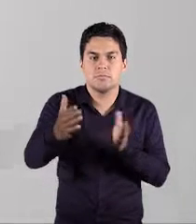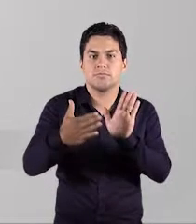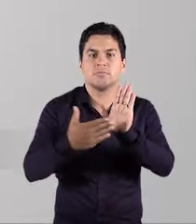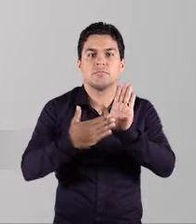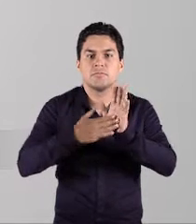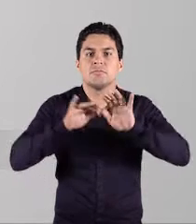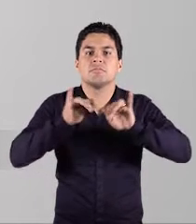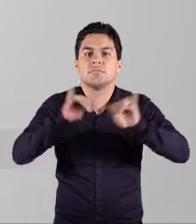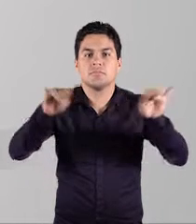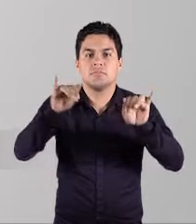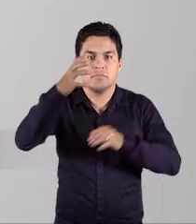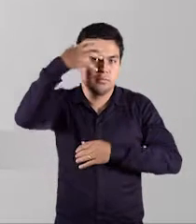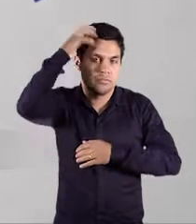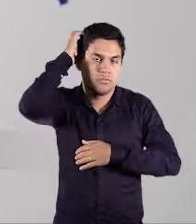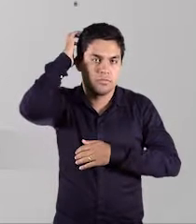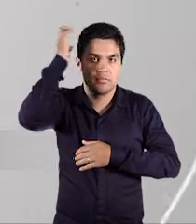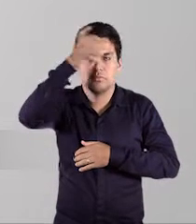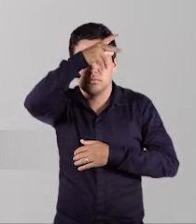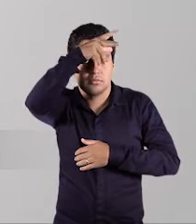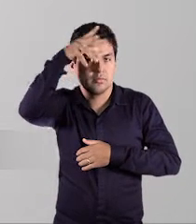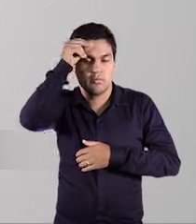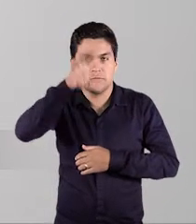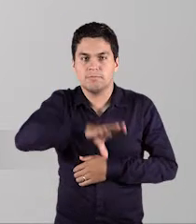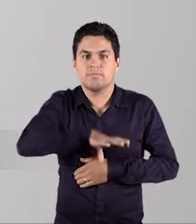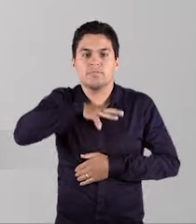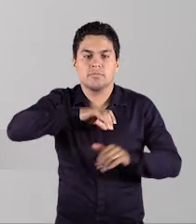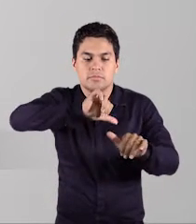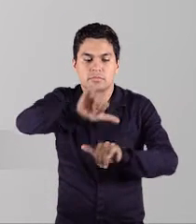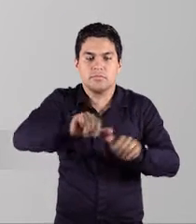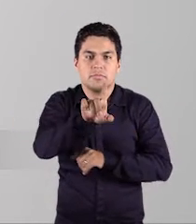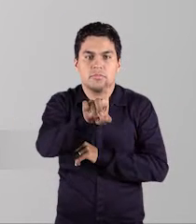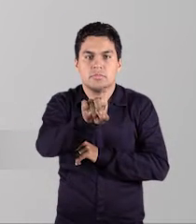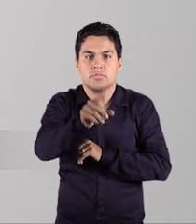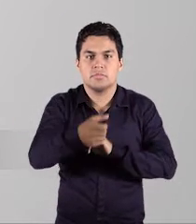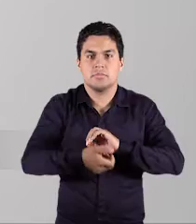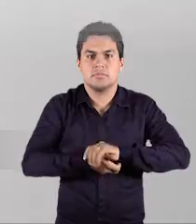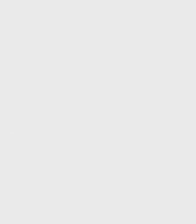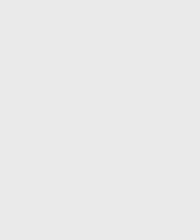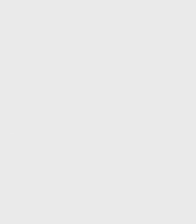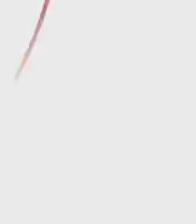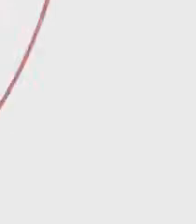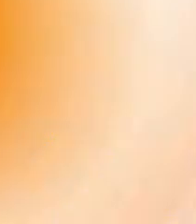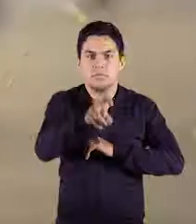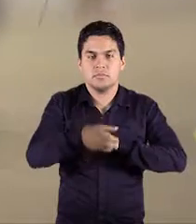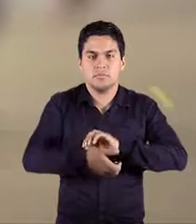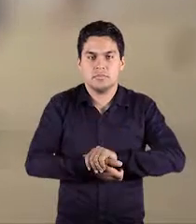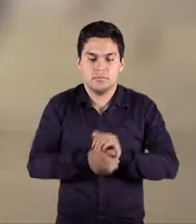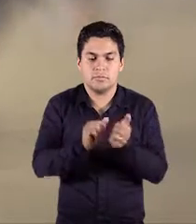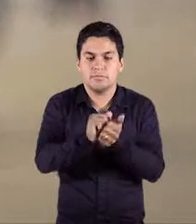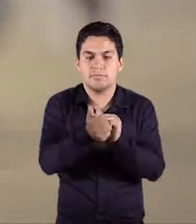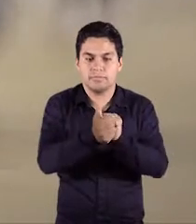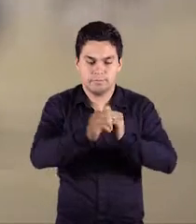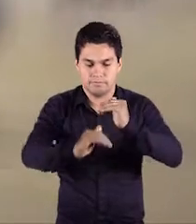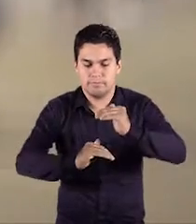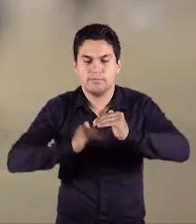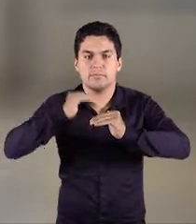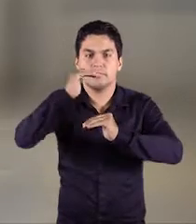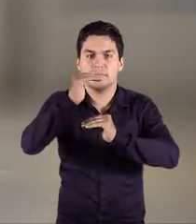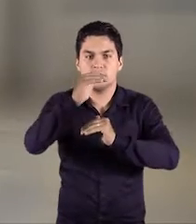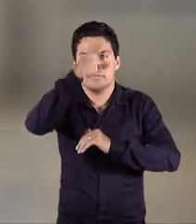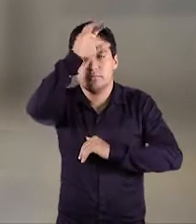Começa agora o programa Renato Câmara Prefeito. Coragem para mudar Dourados. 15. Esporte é